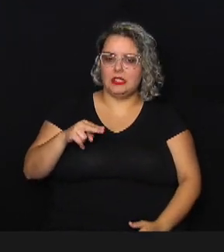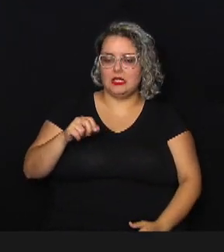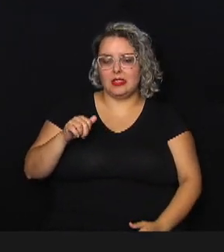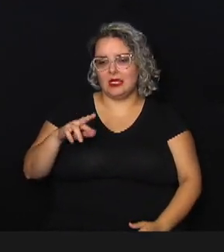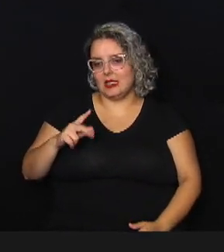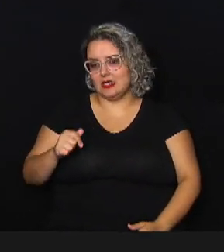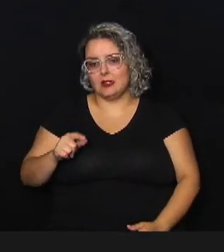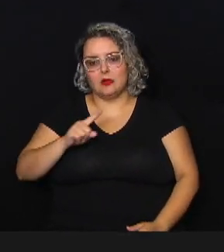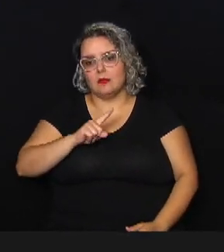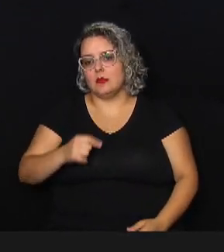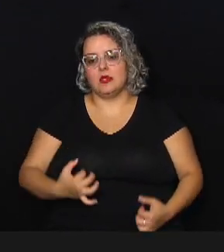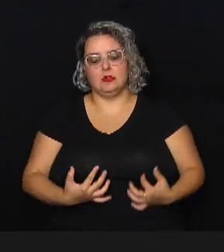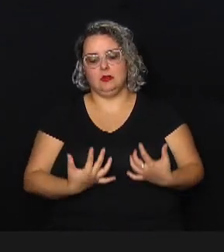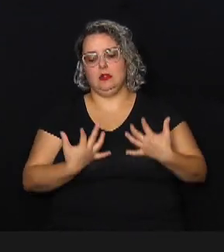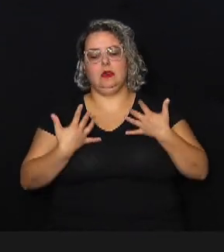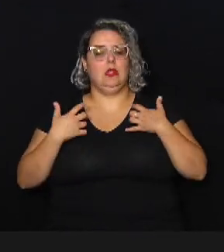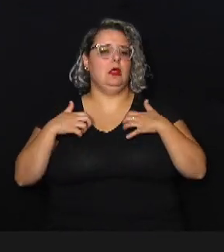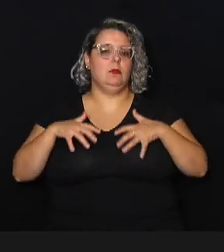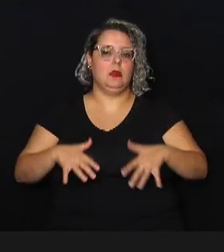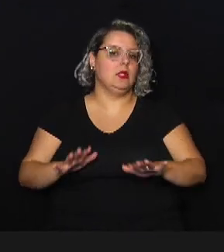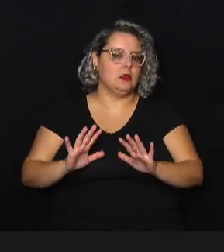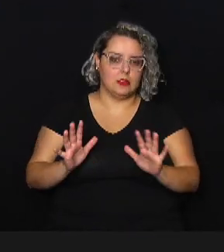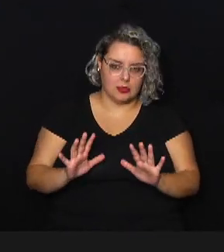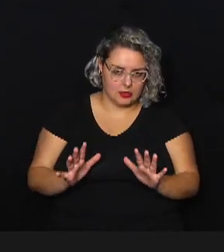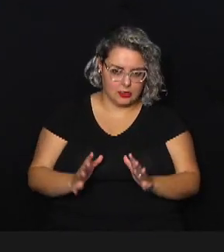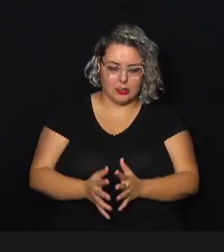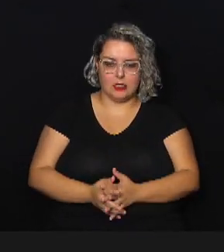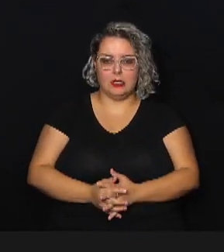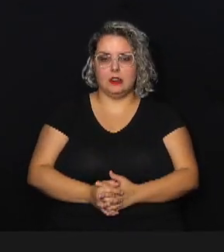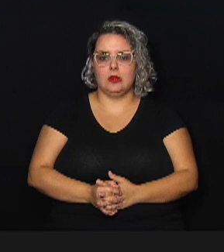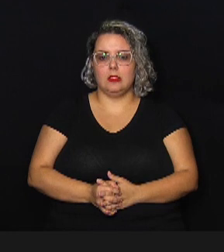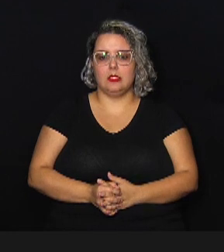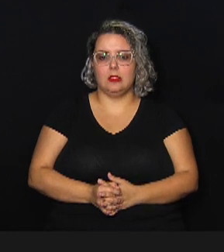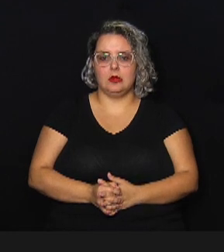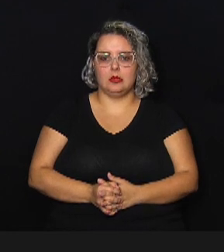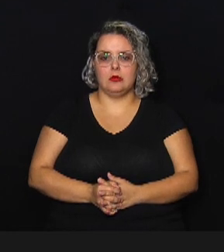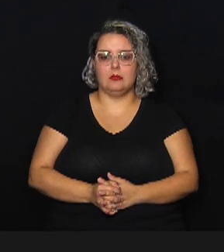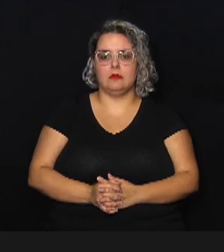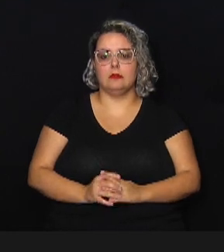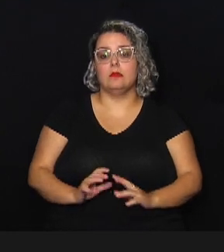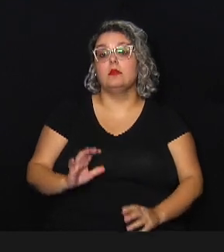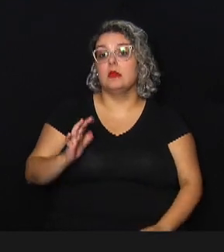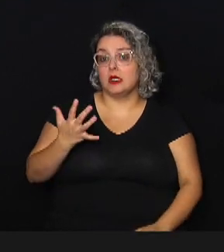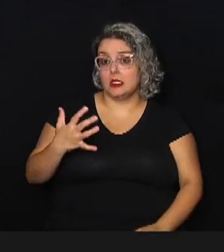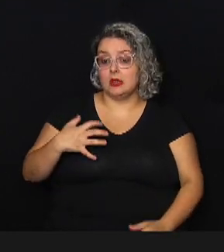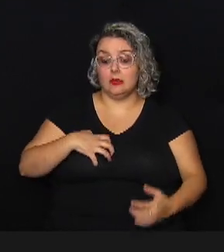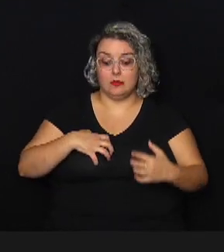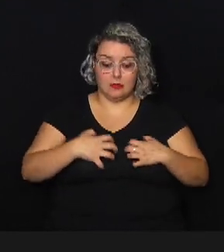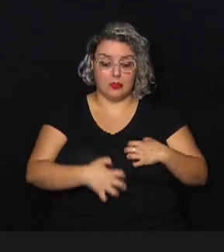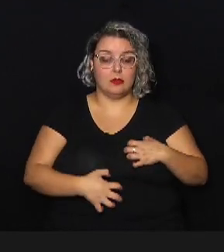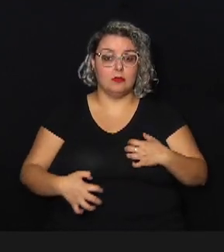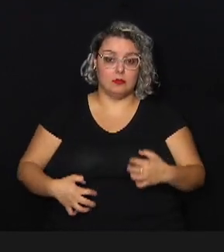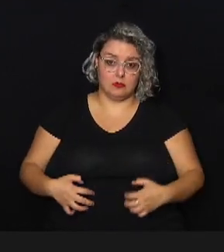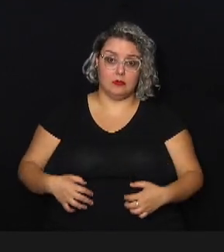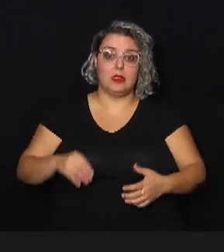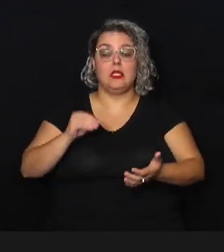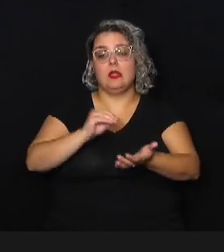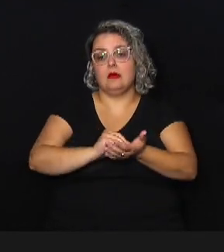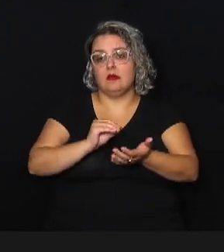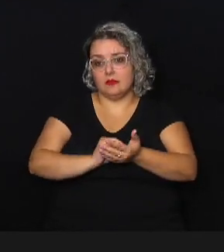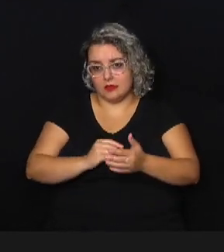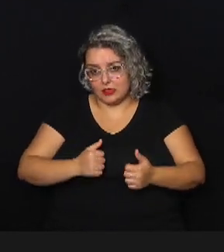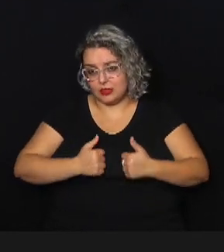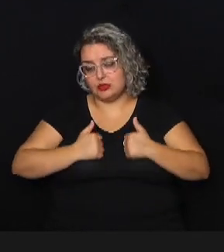vai para outros órgãos, né? Mas ela acomete os outros órgãos pela deficiência de imunidade,